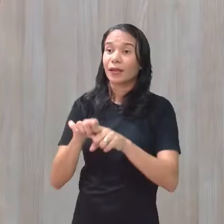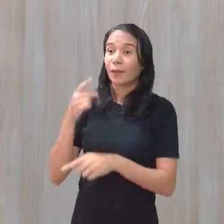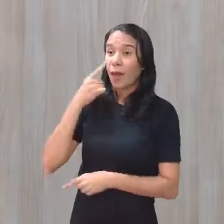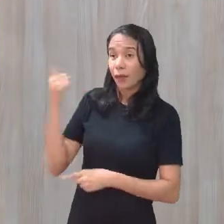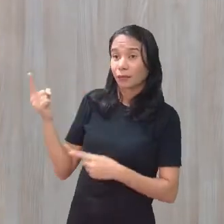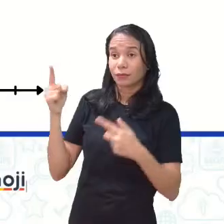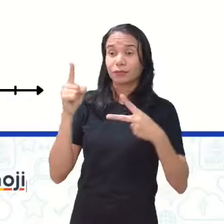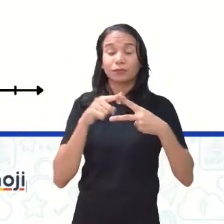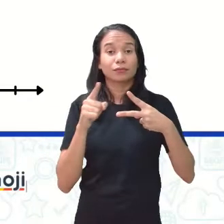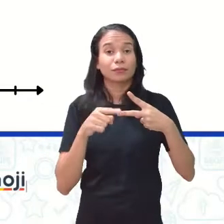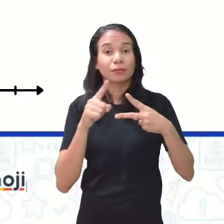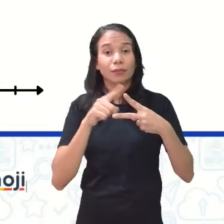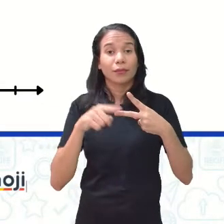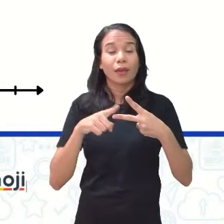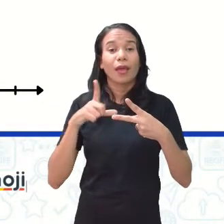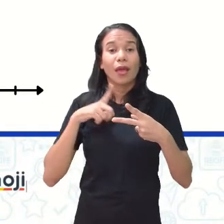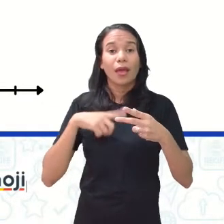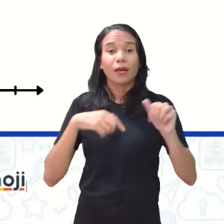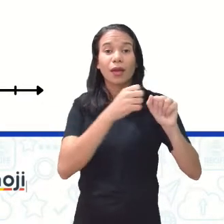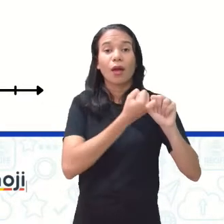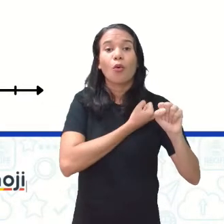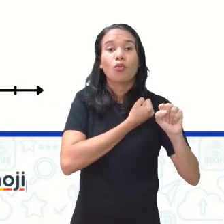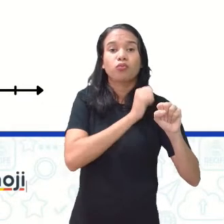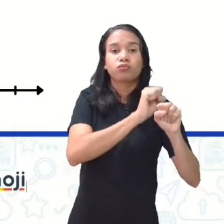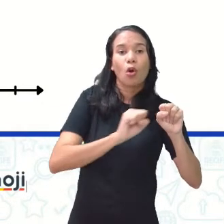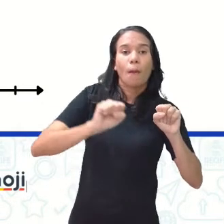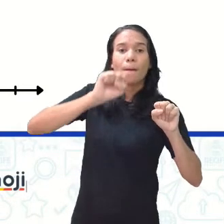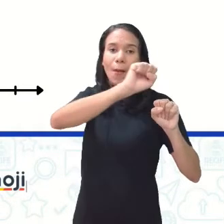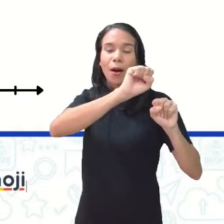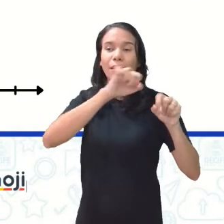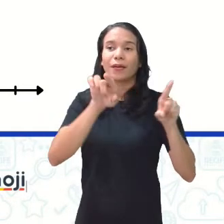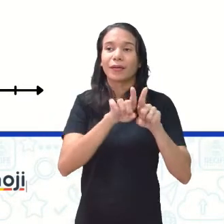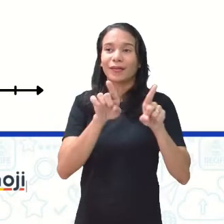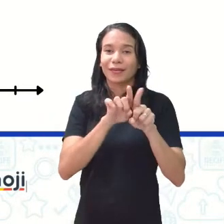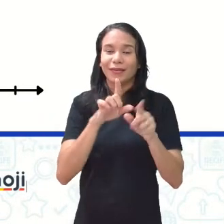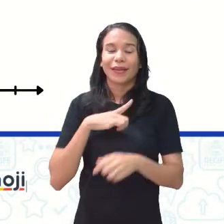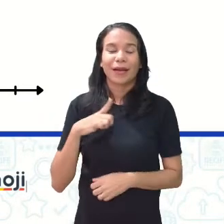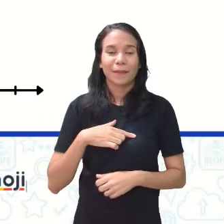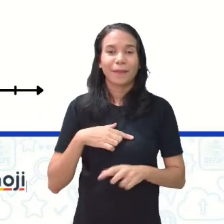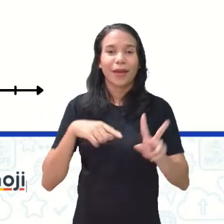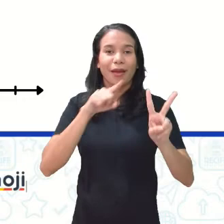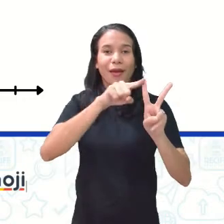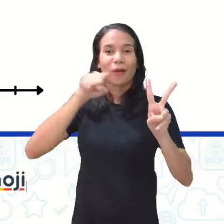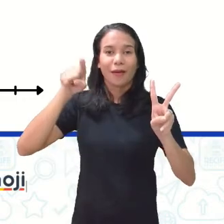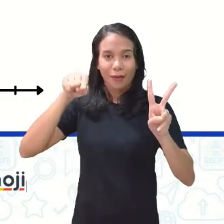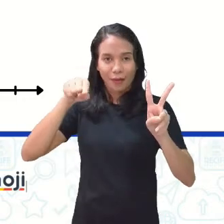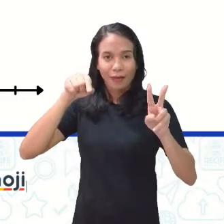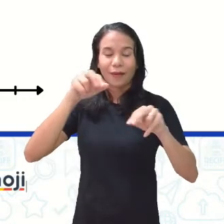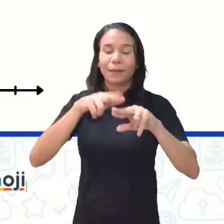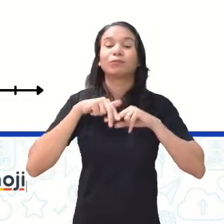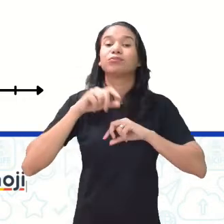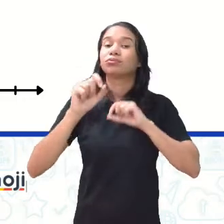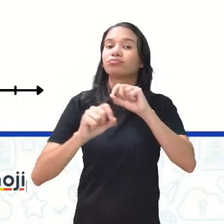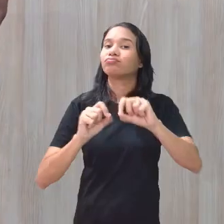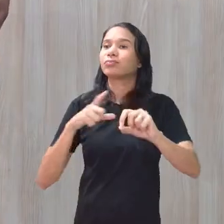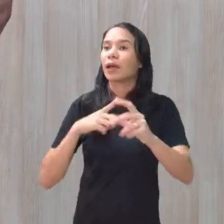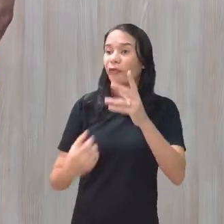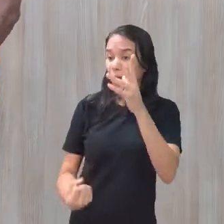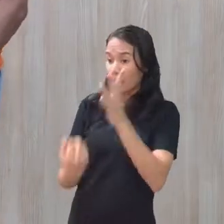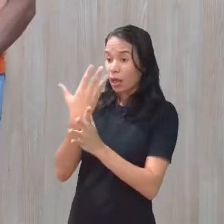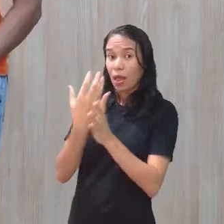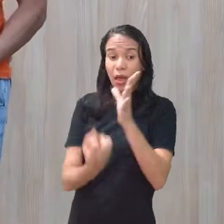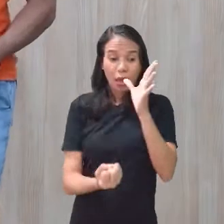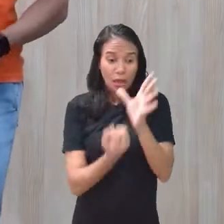2 operações, que é a potenciação e a radiciação, certo? Então, quando surgiu aí